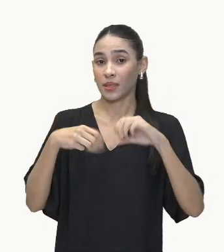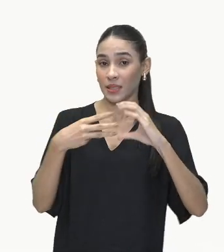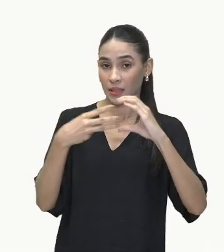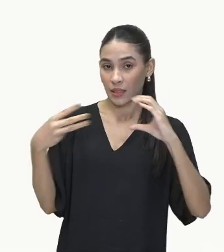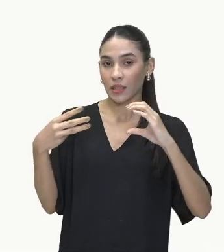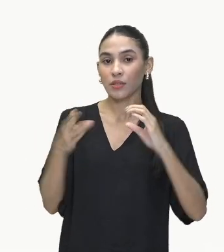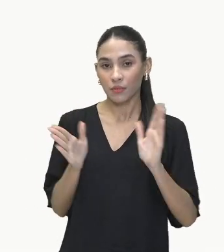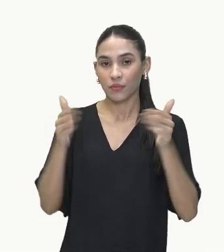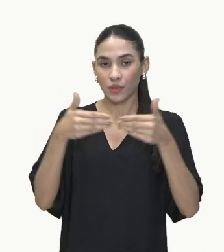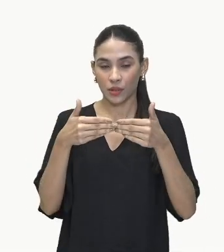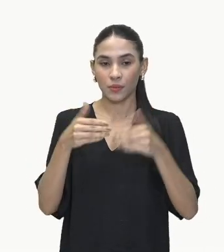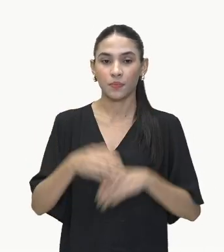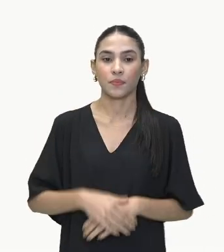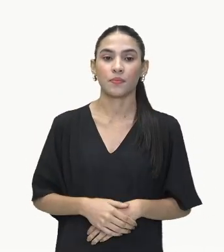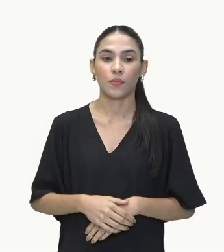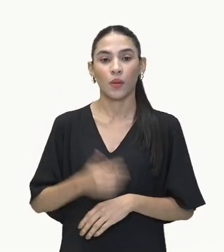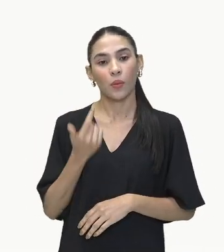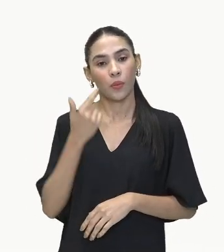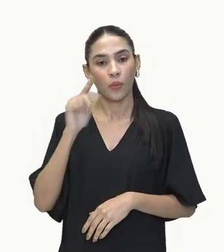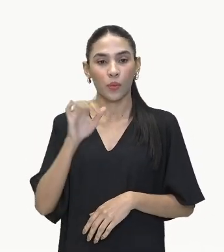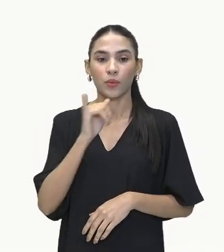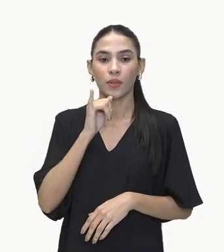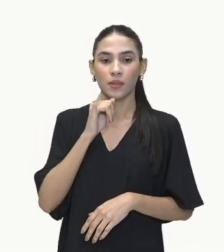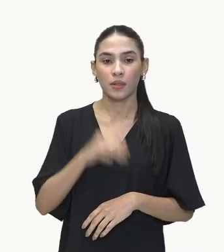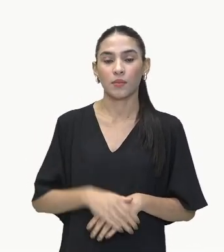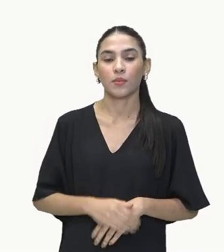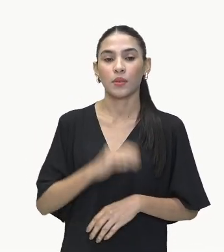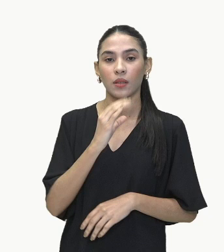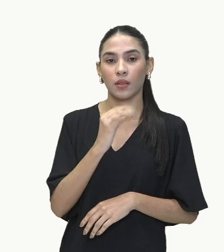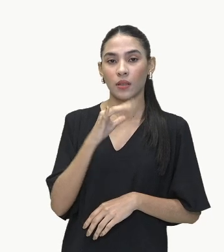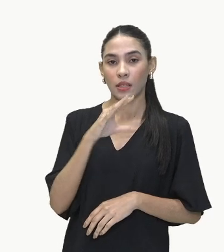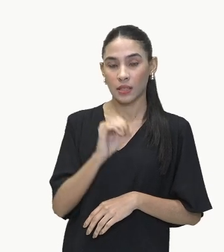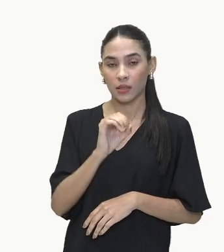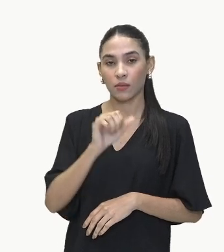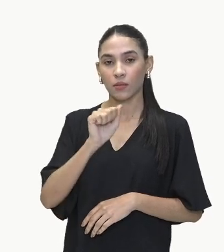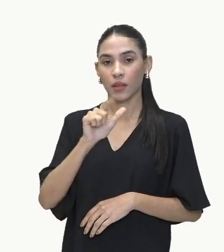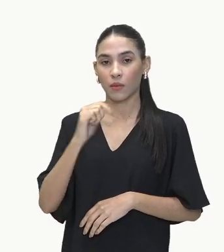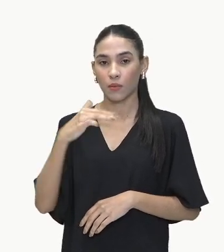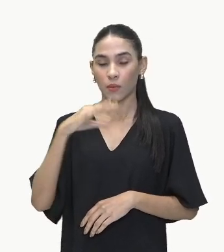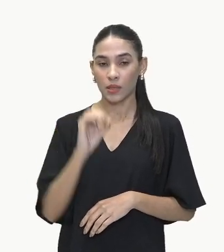sim. Esse aqui é um outro cicloalceno,